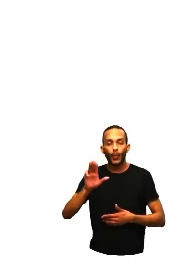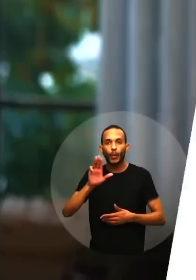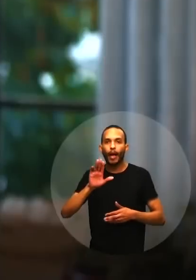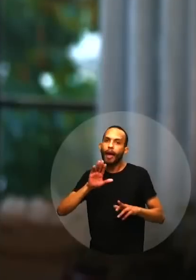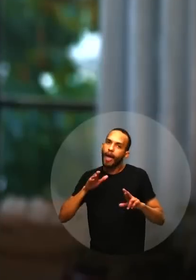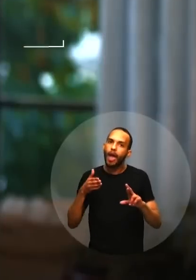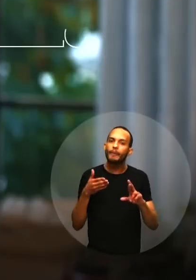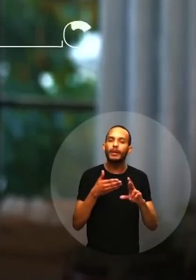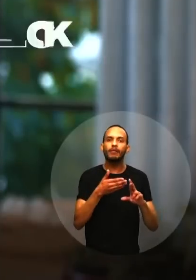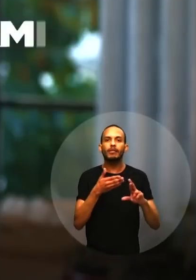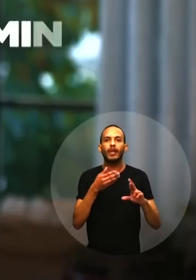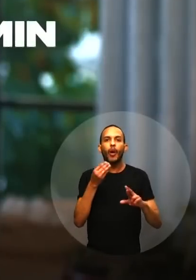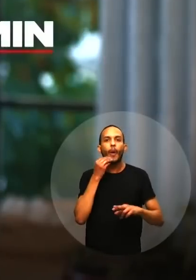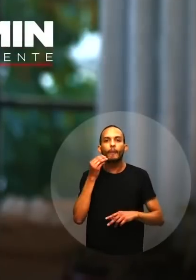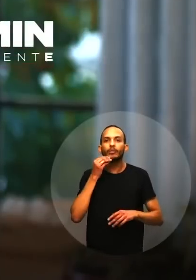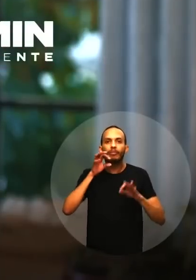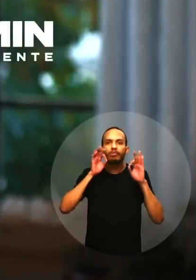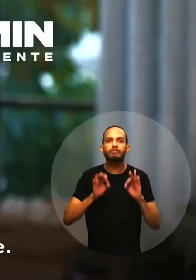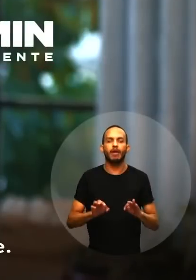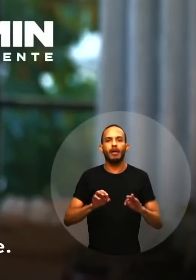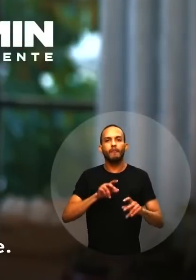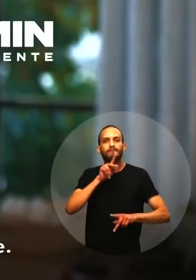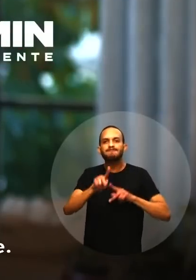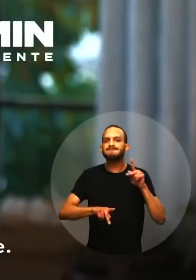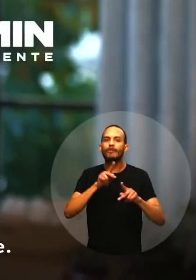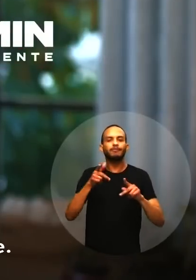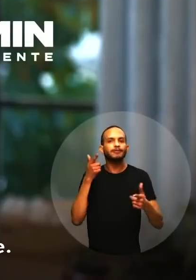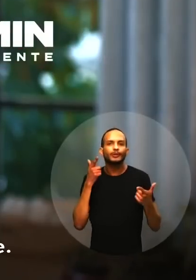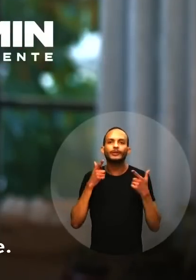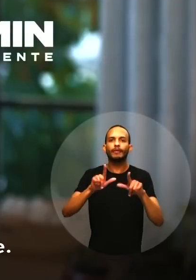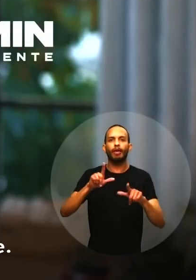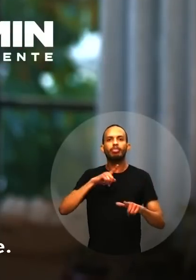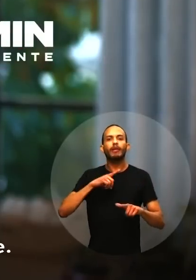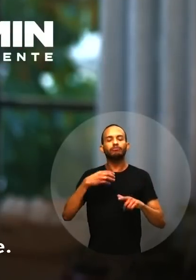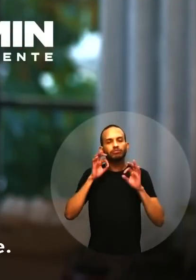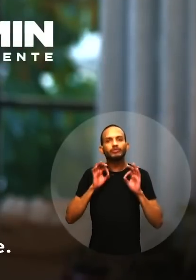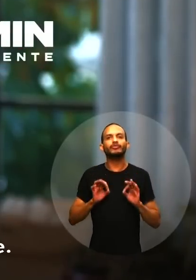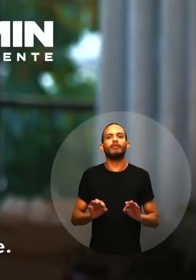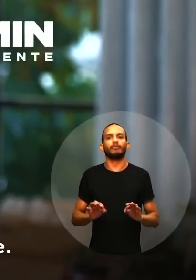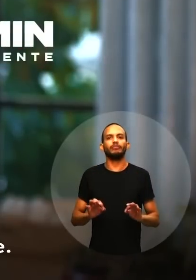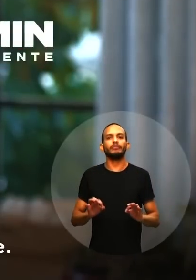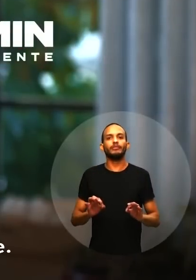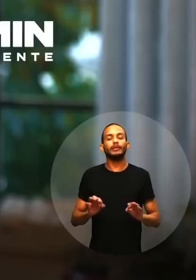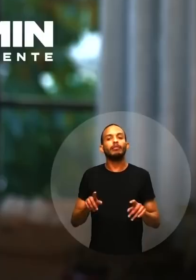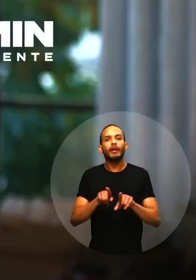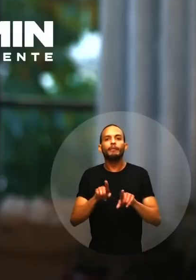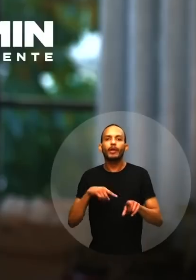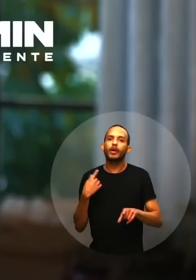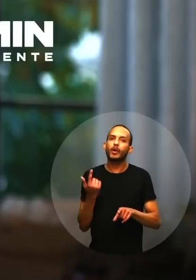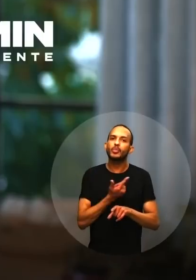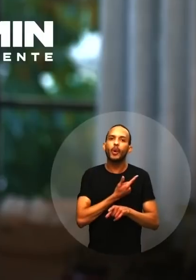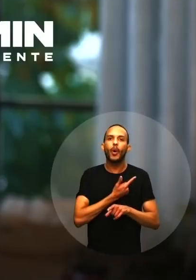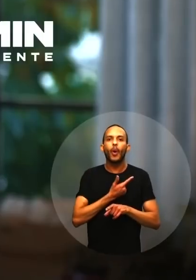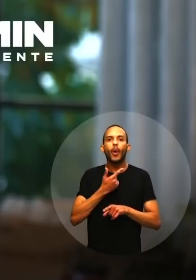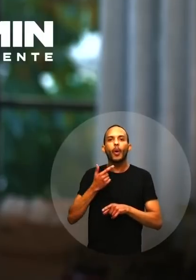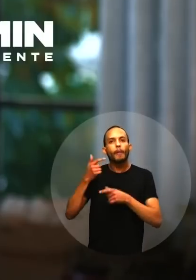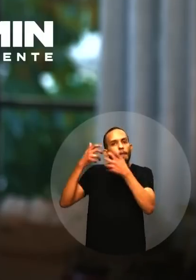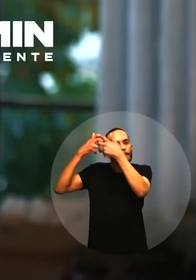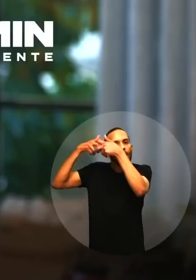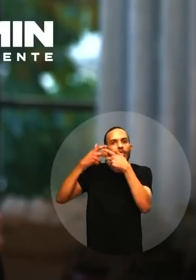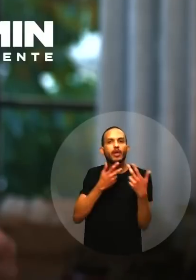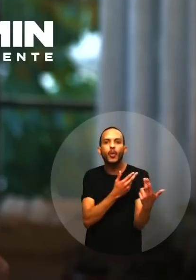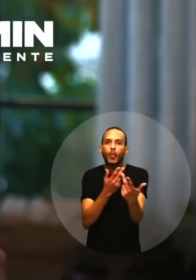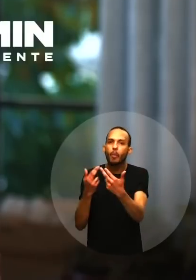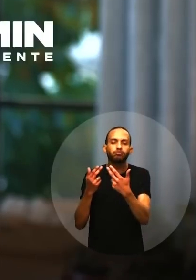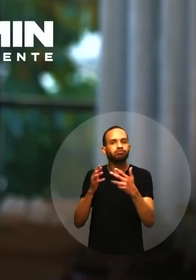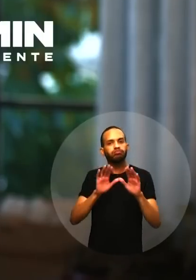Lula representa a alternativa certa Para o nosso povo voltar a ter dignidade Mesmo que a gente não pense